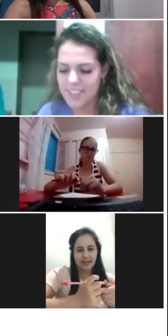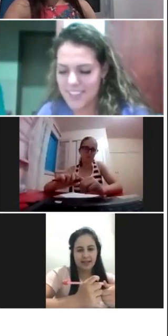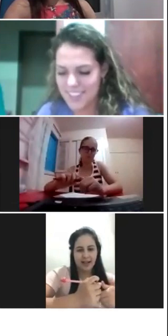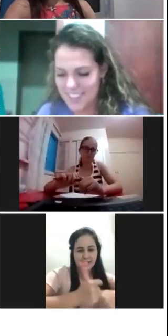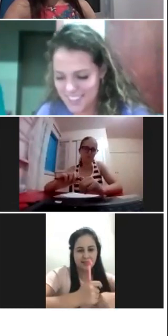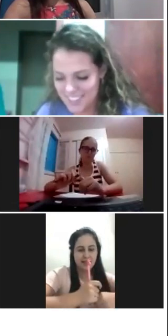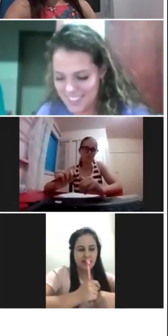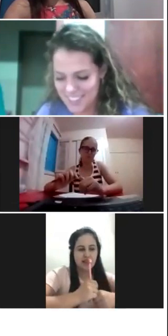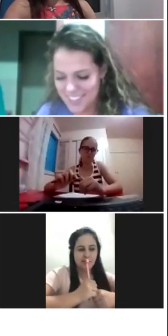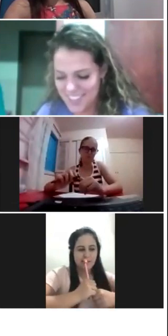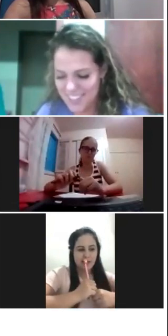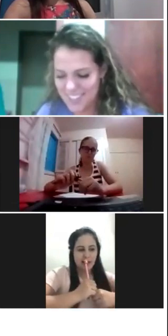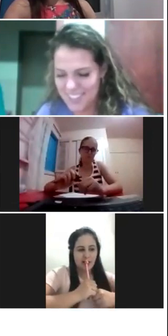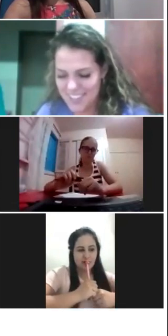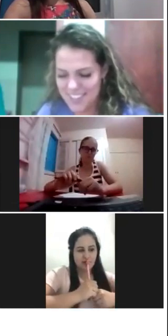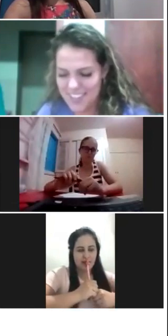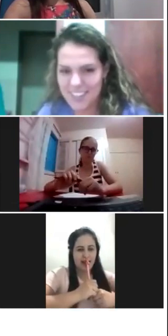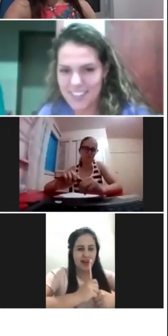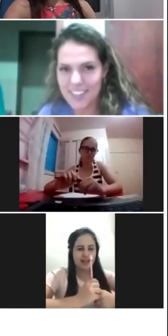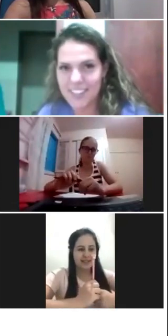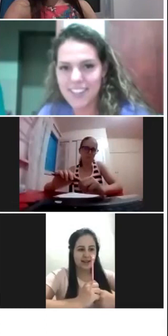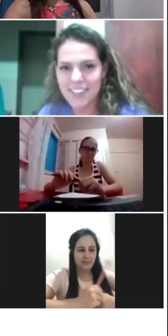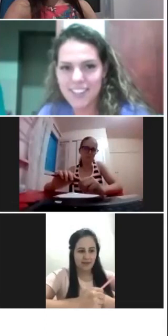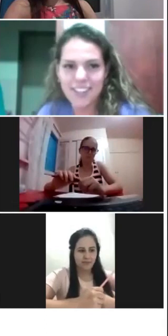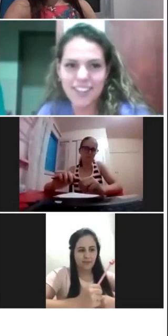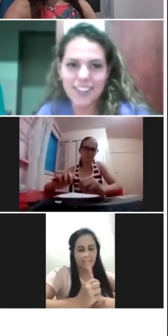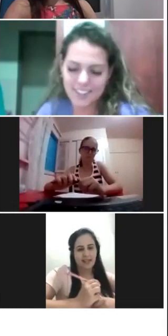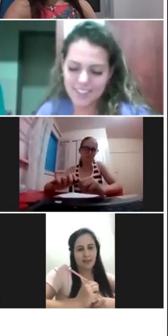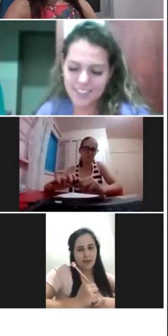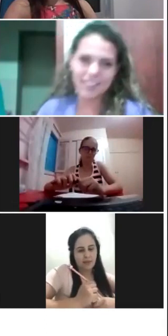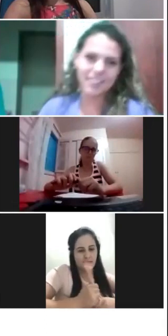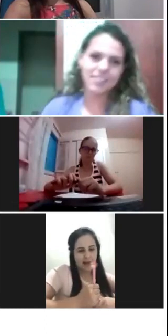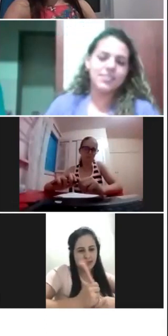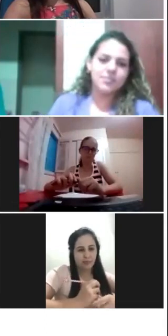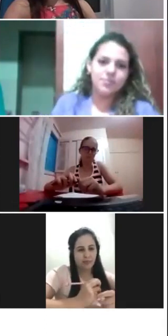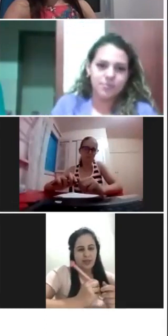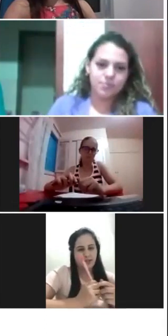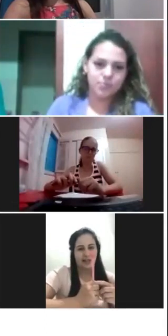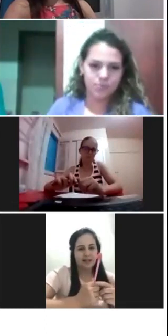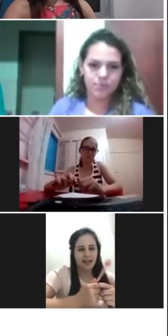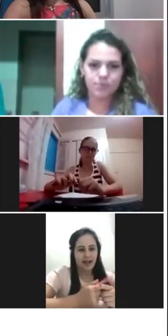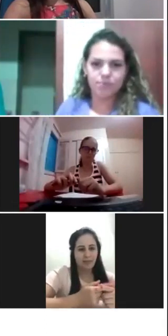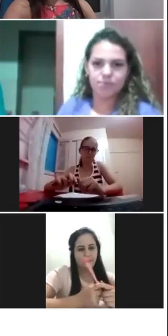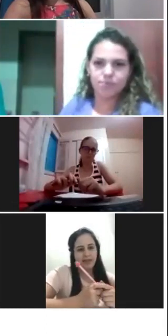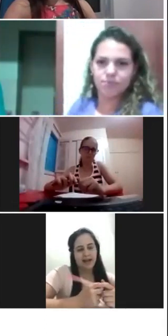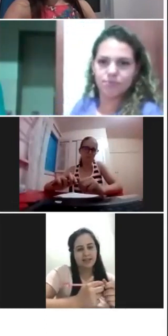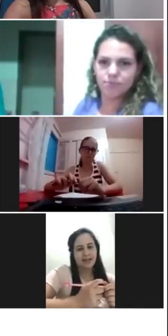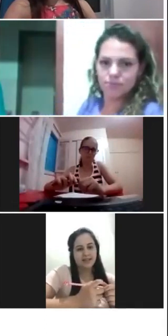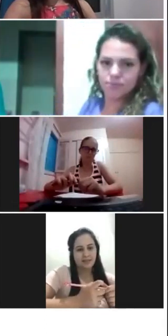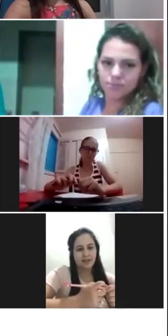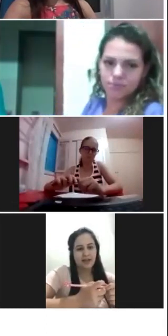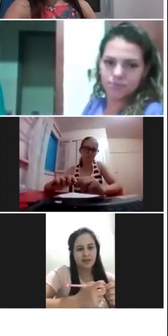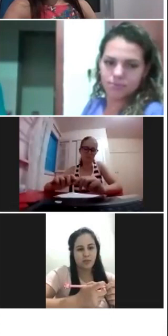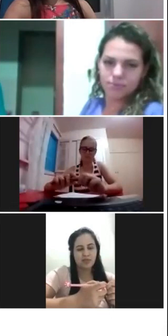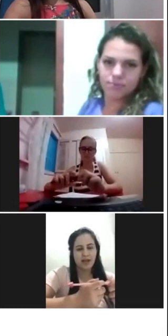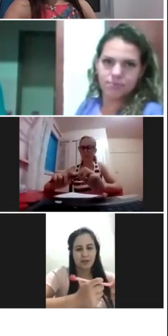DNA ligase. Eu acho que é a letra B, DNA polimerase, porque a DNA polimerase é a